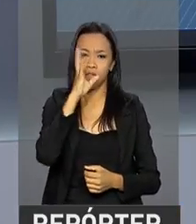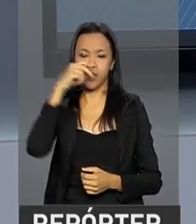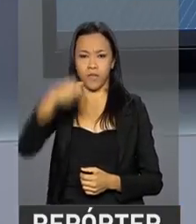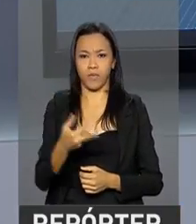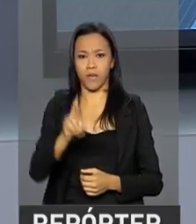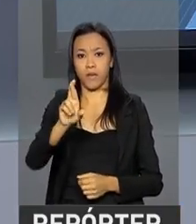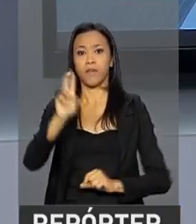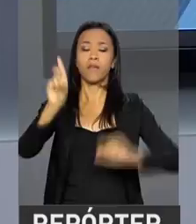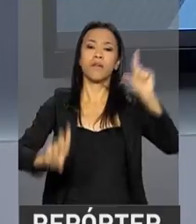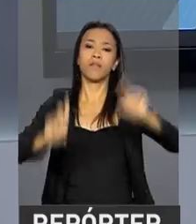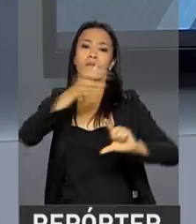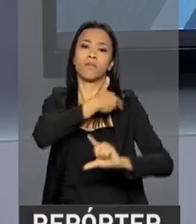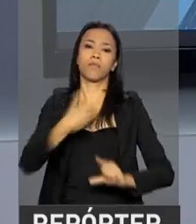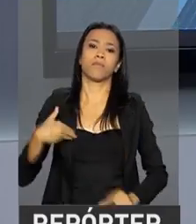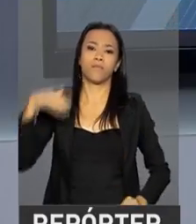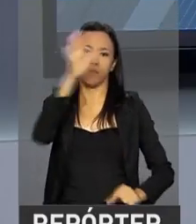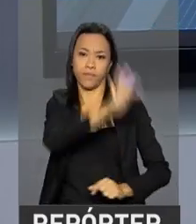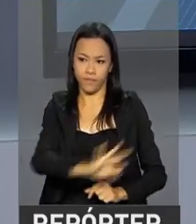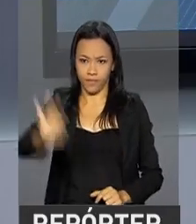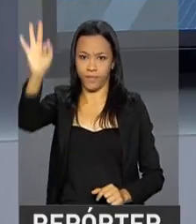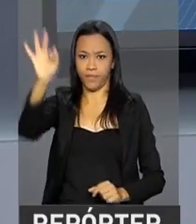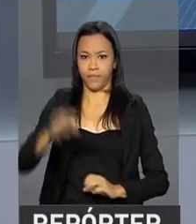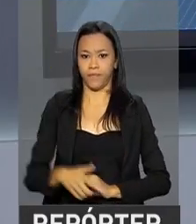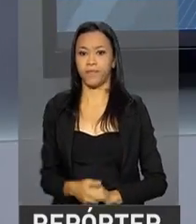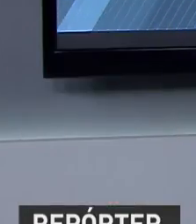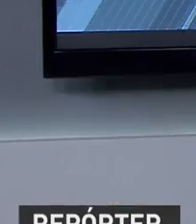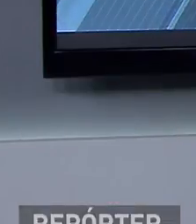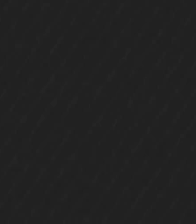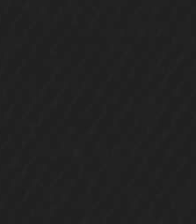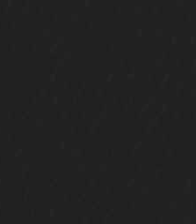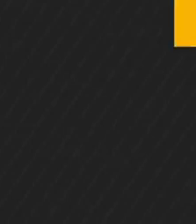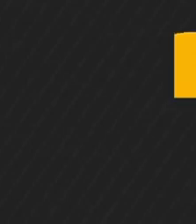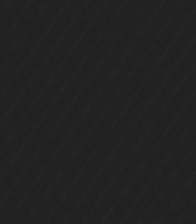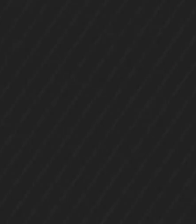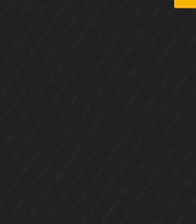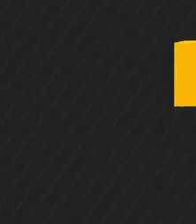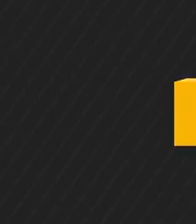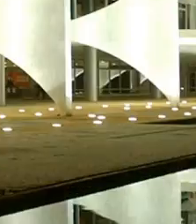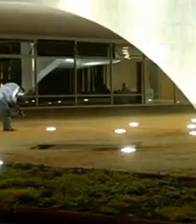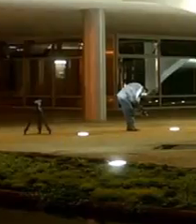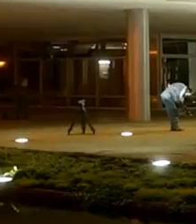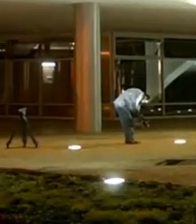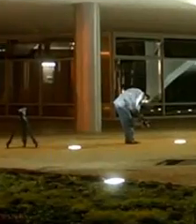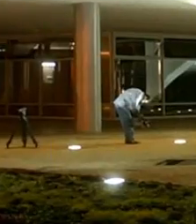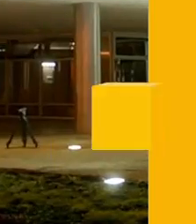com a gente aqui na NBR, a TV do Governo Federal.